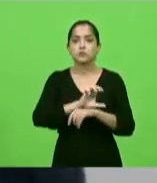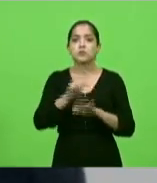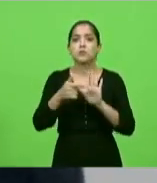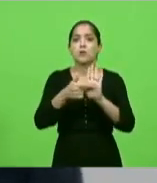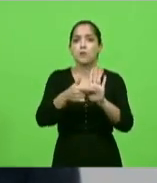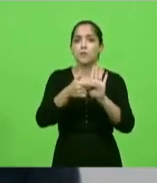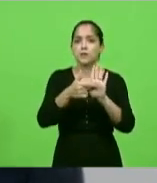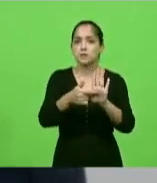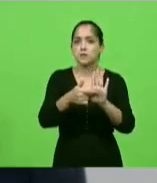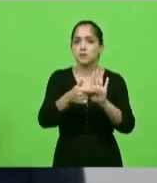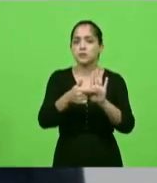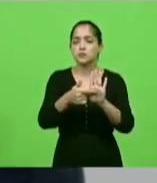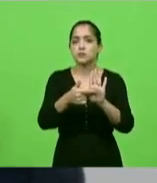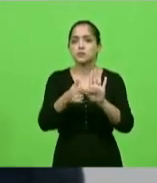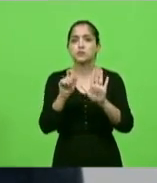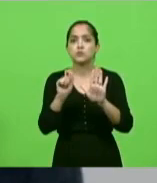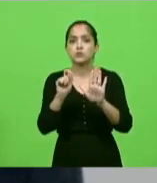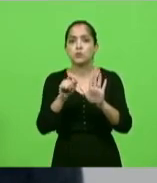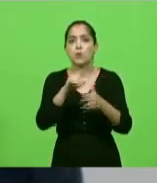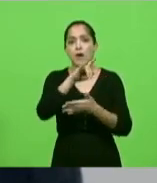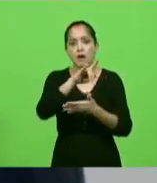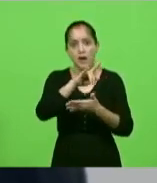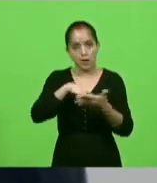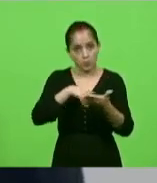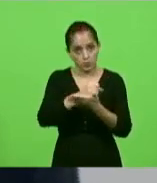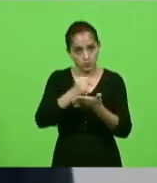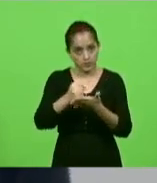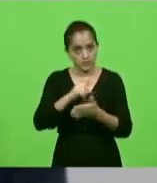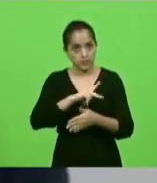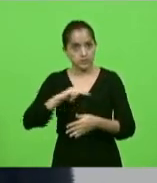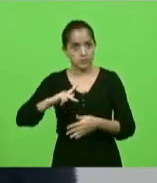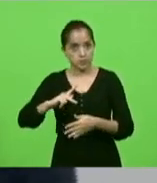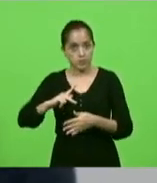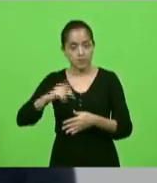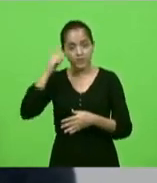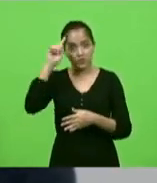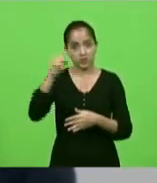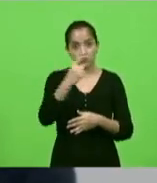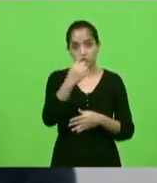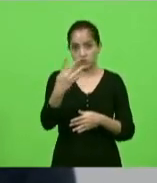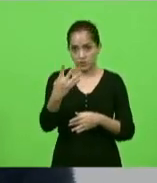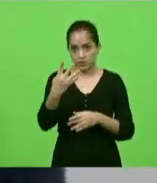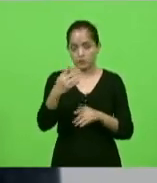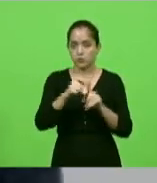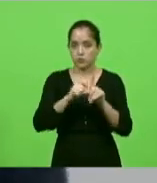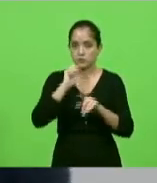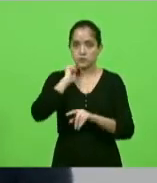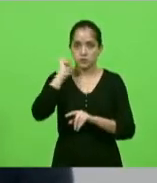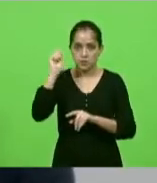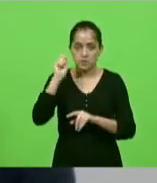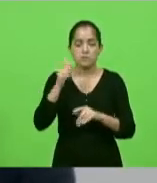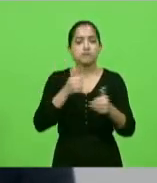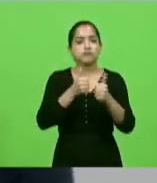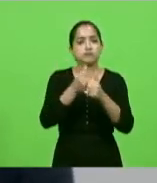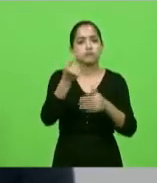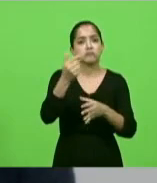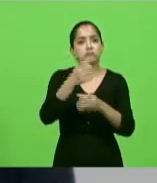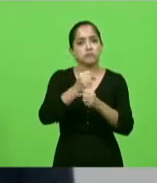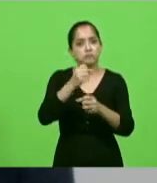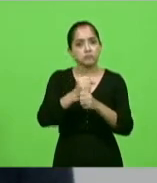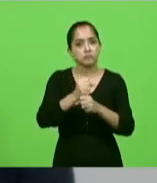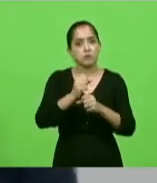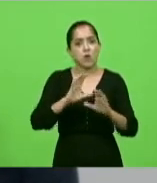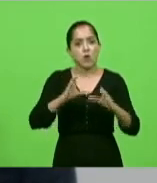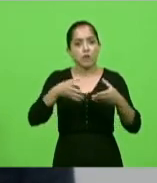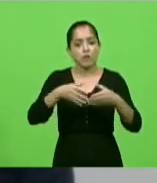apresentou recomendação à respectiva contratação pública. Após, no dia 14 daquele mesmo mês, o Tribunal de Contas formou uma